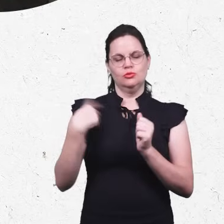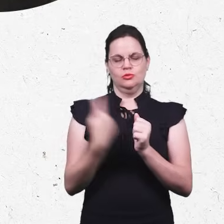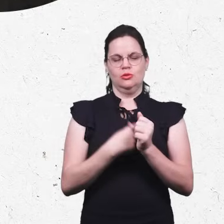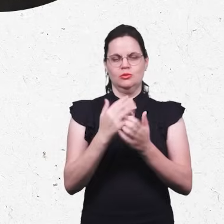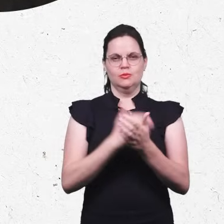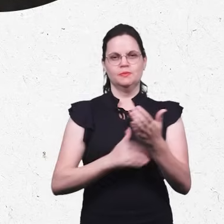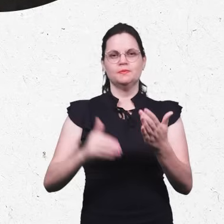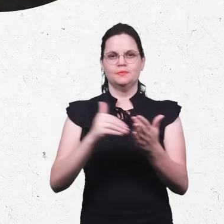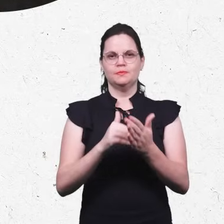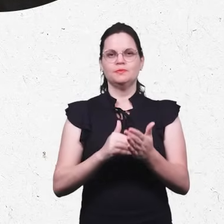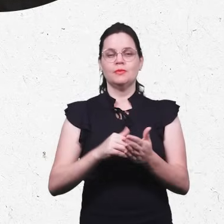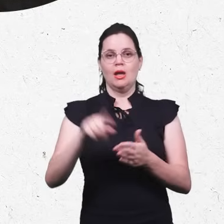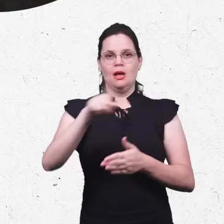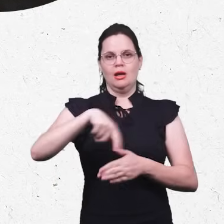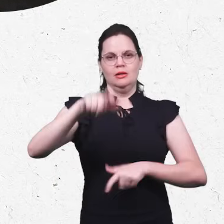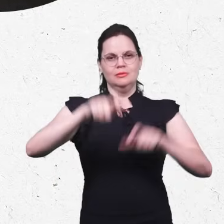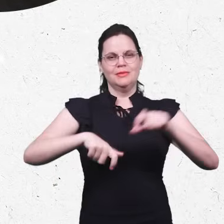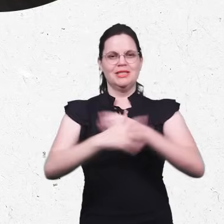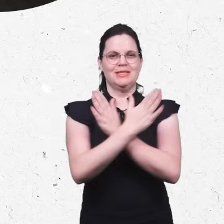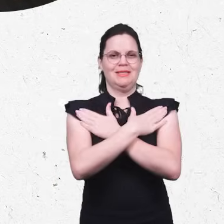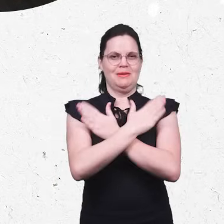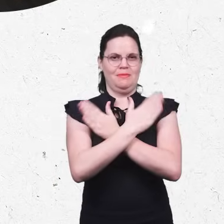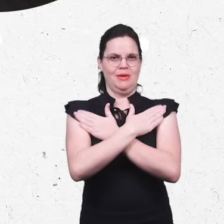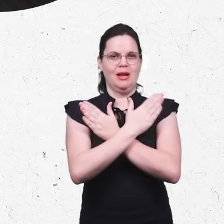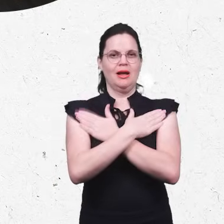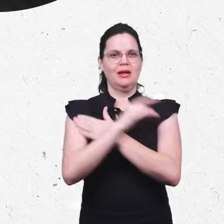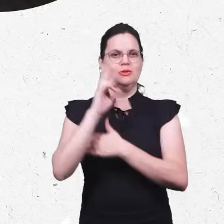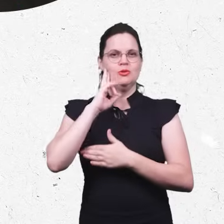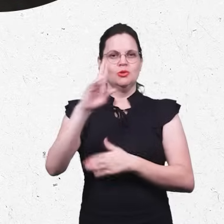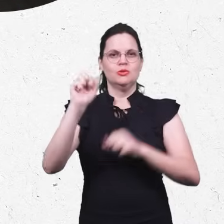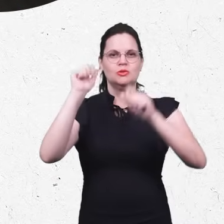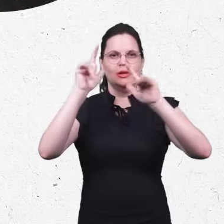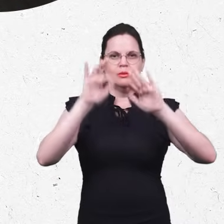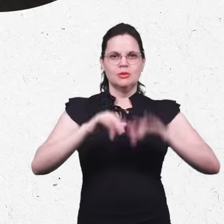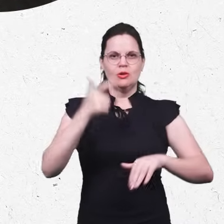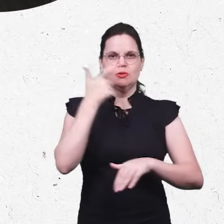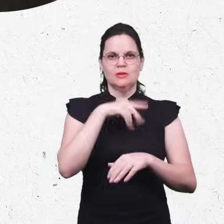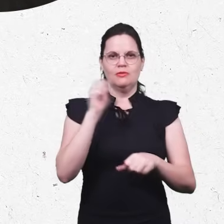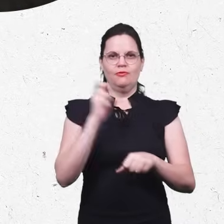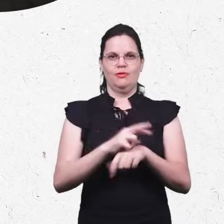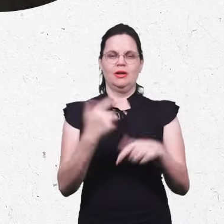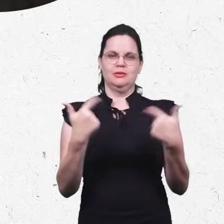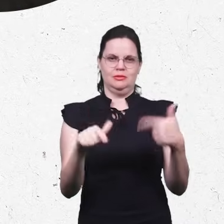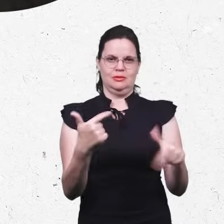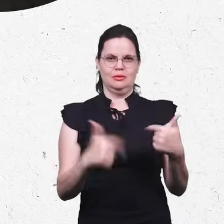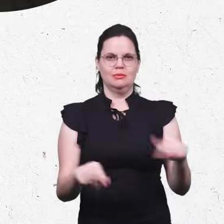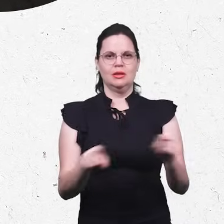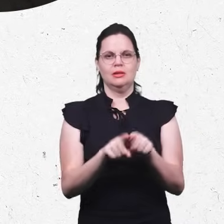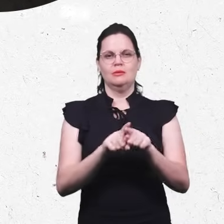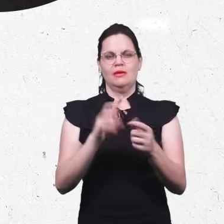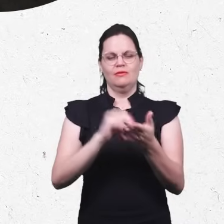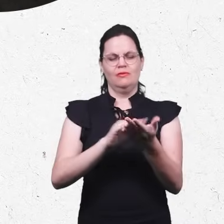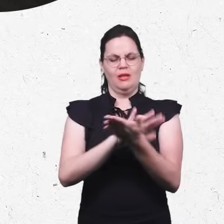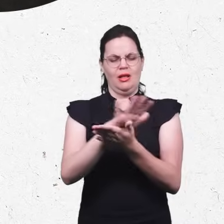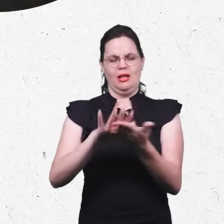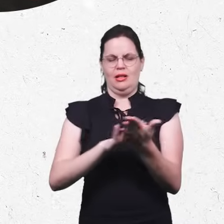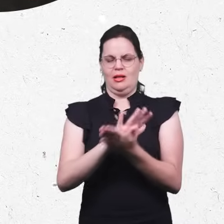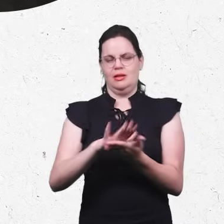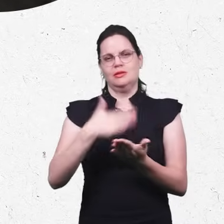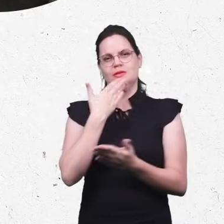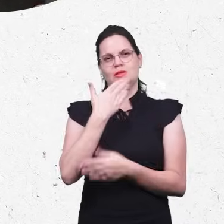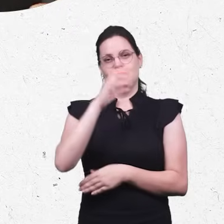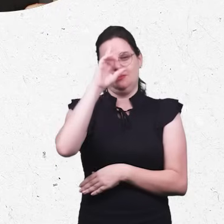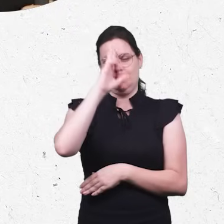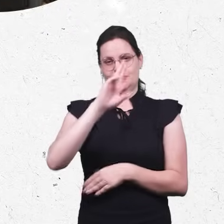tudo, Senhor, e para aqueles que estão desempregados, que o Senhor possa estar abrindo as portas de emprego. Ó Deus, e não deixa nada faltar, Pai.